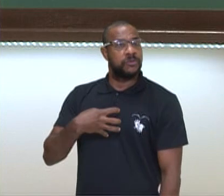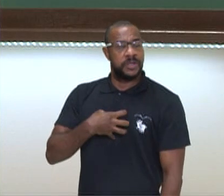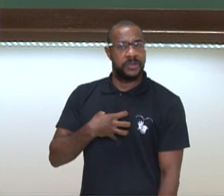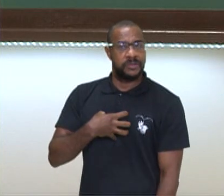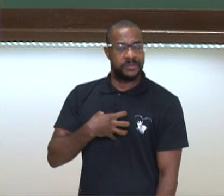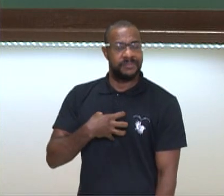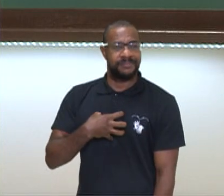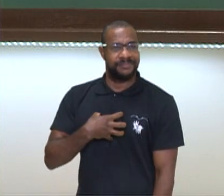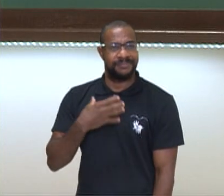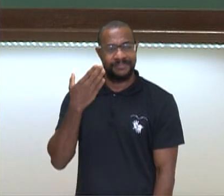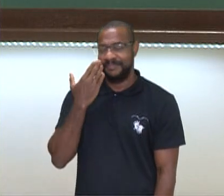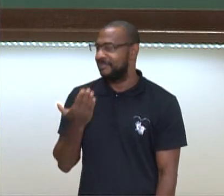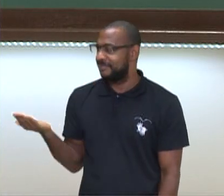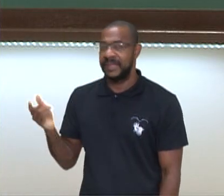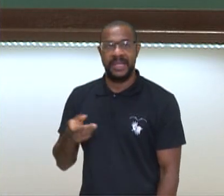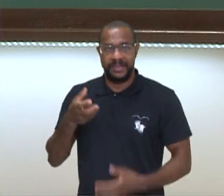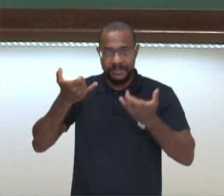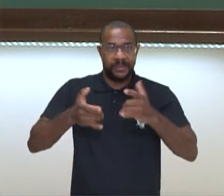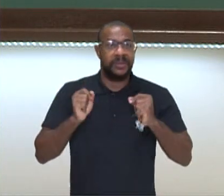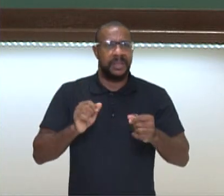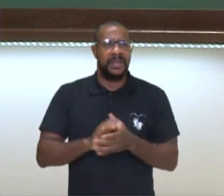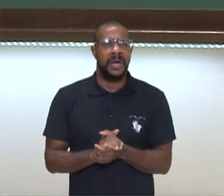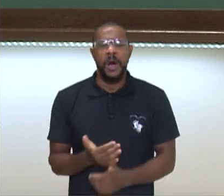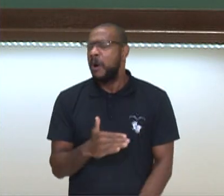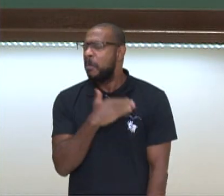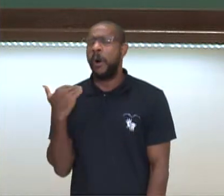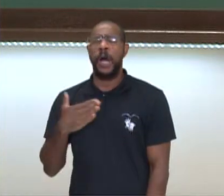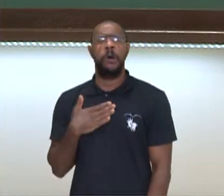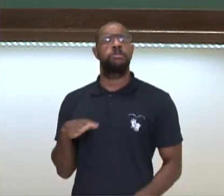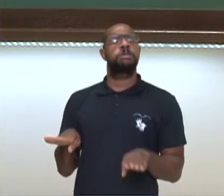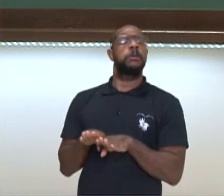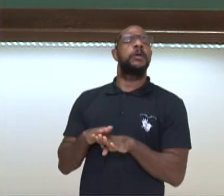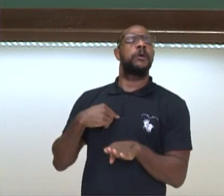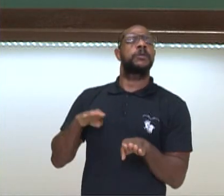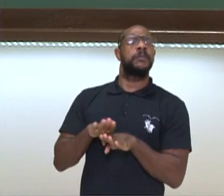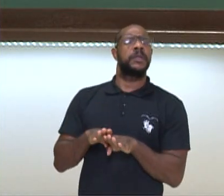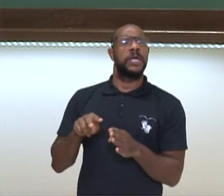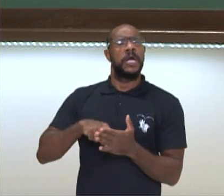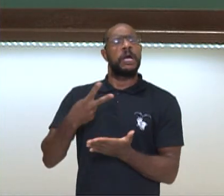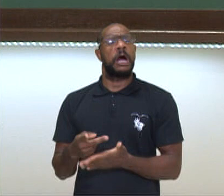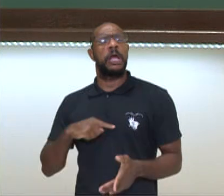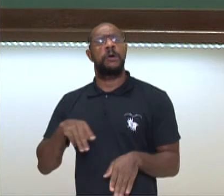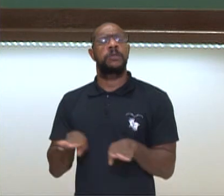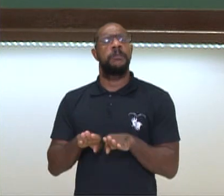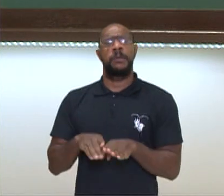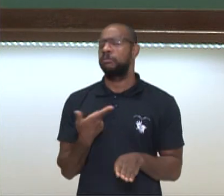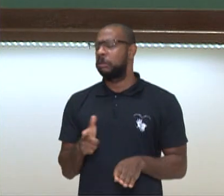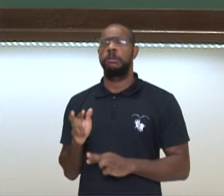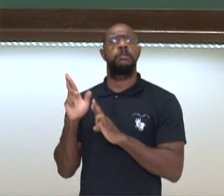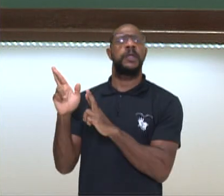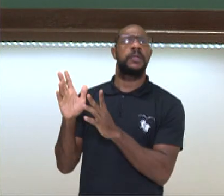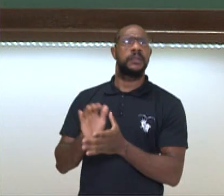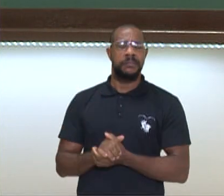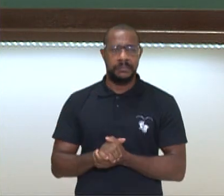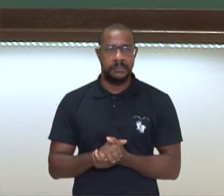que é o efeito. Ele diz, morra eu também, caia eu também, sem esperança.